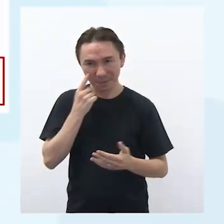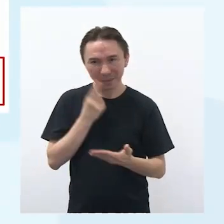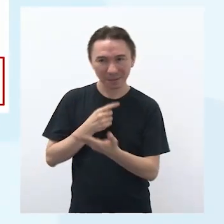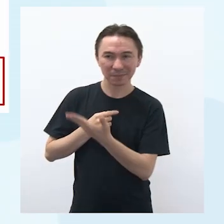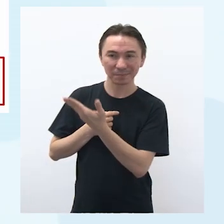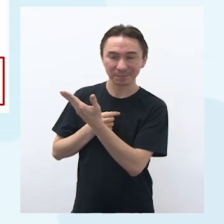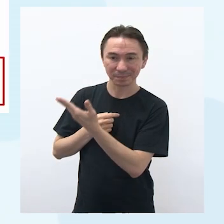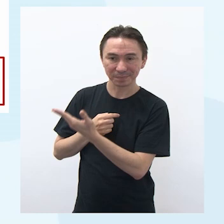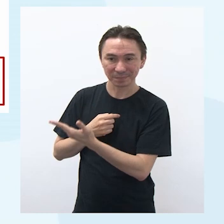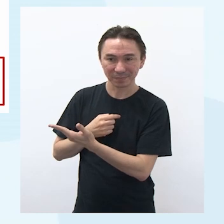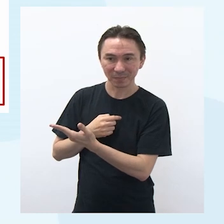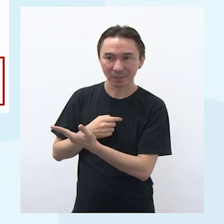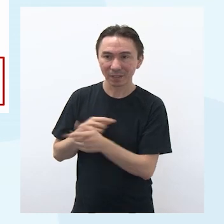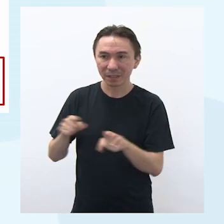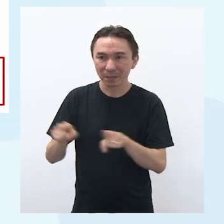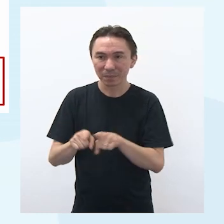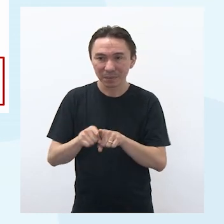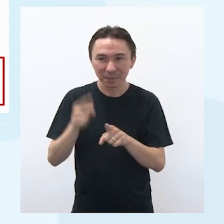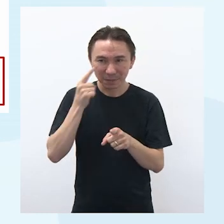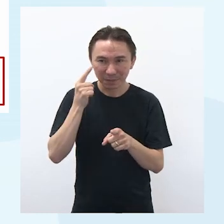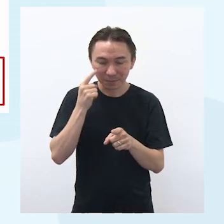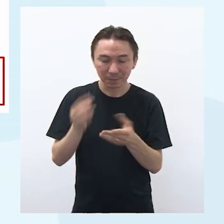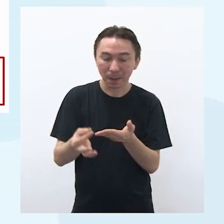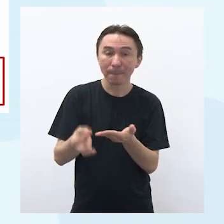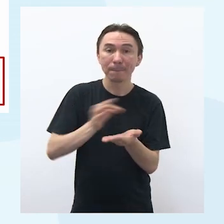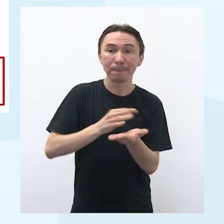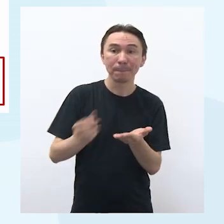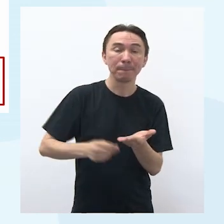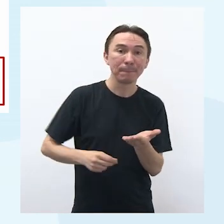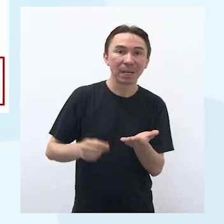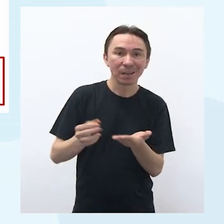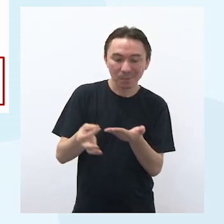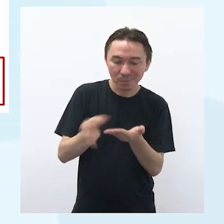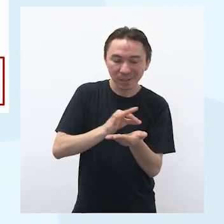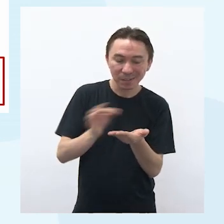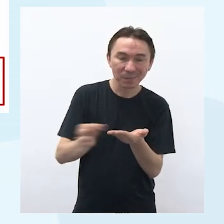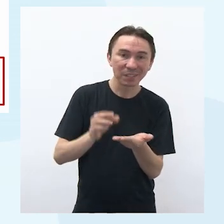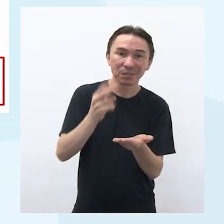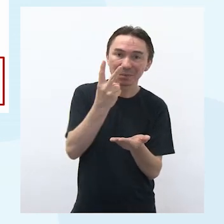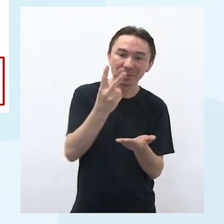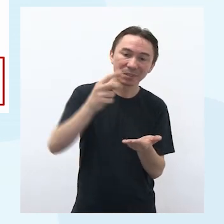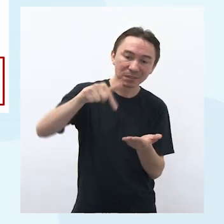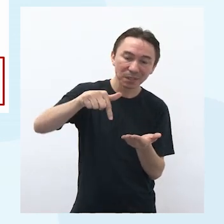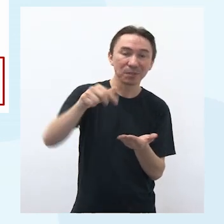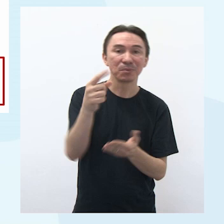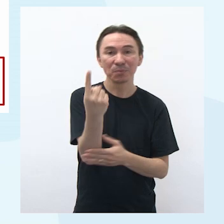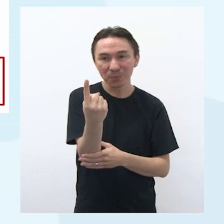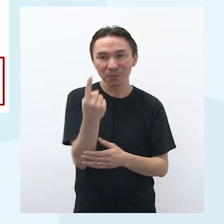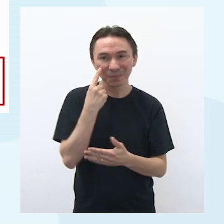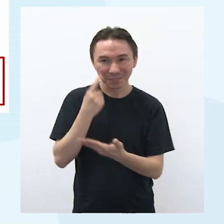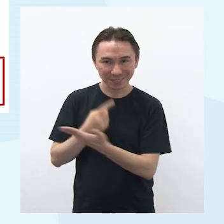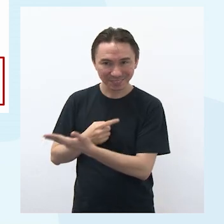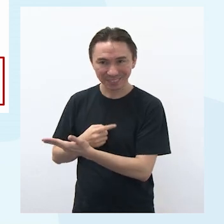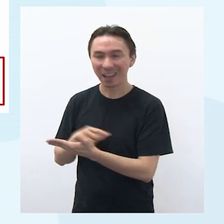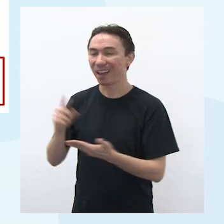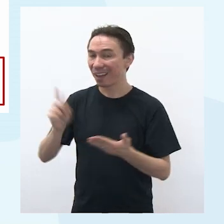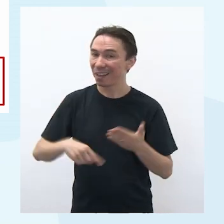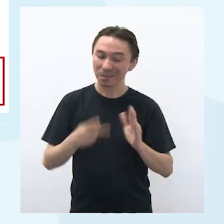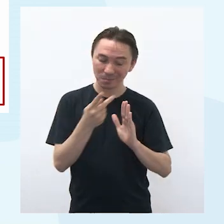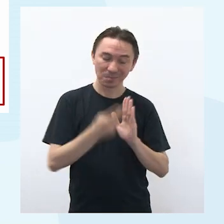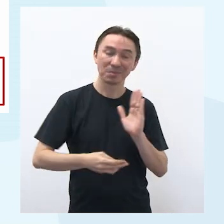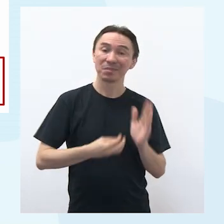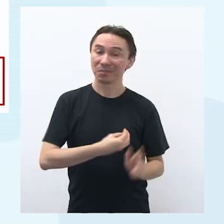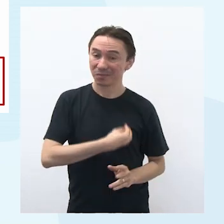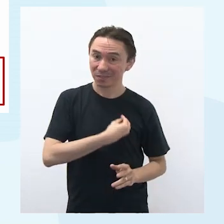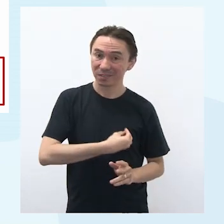imagem a página, tá vendo? Então a gente deixa ali, ó, projeto de vida, a página que vocês vão encontrar esse material, por isso que